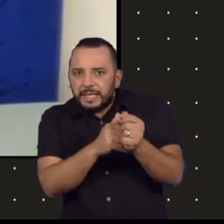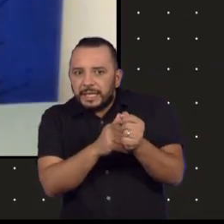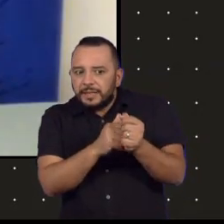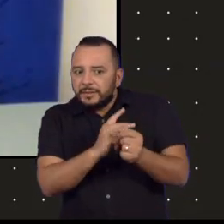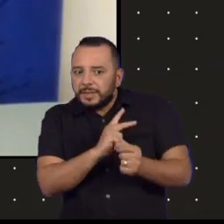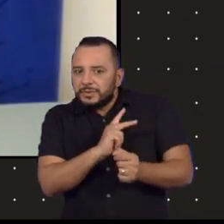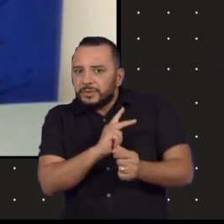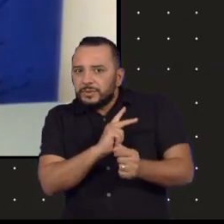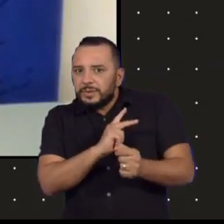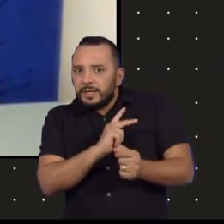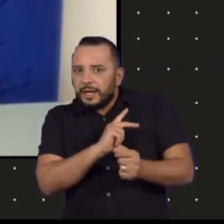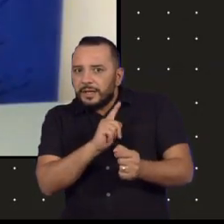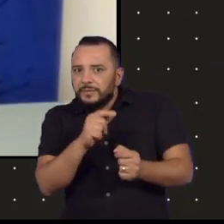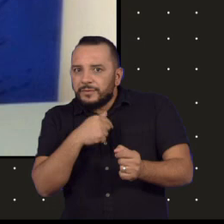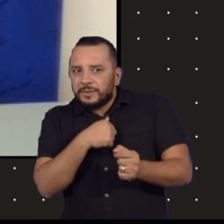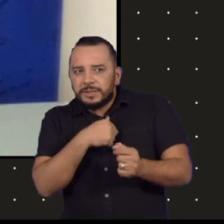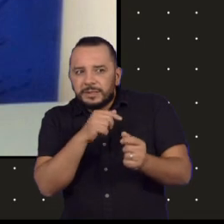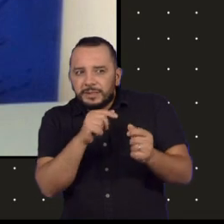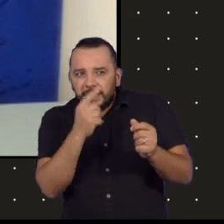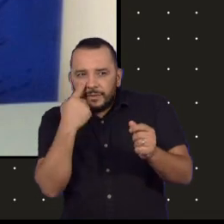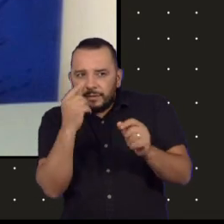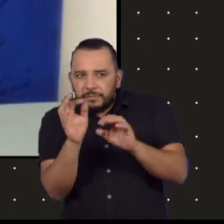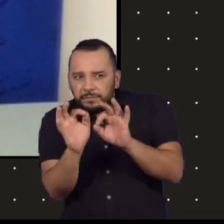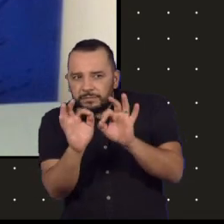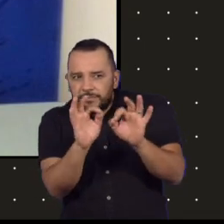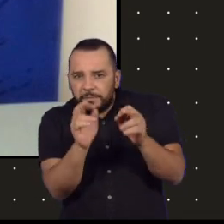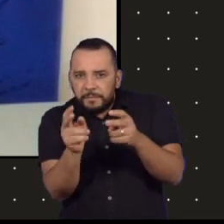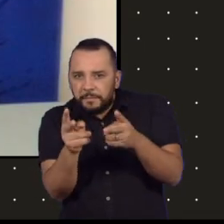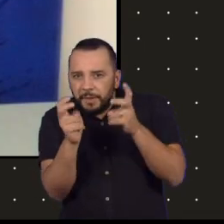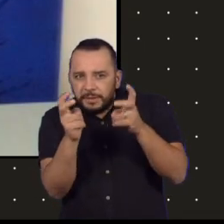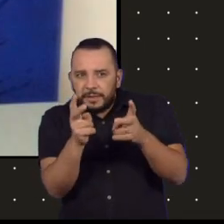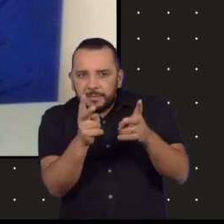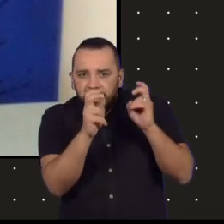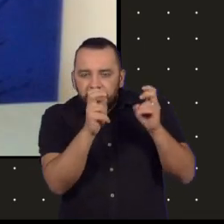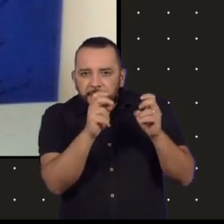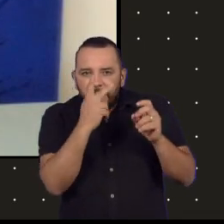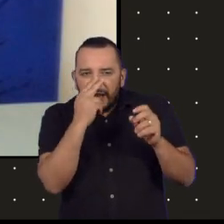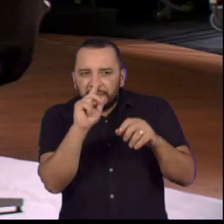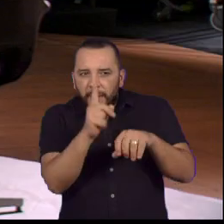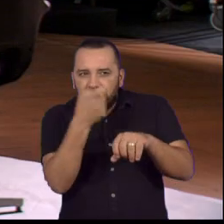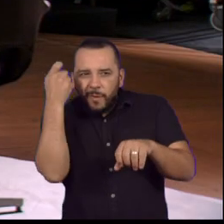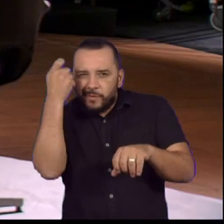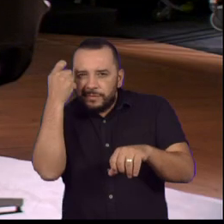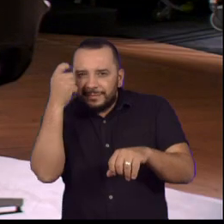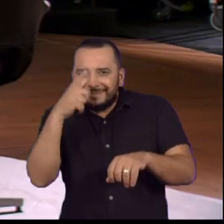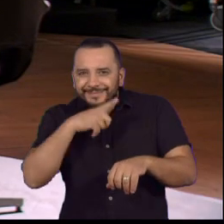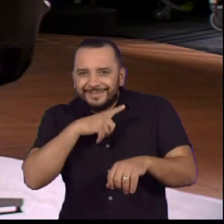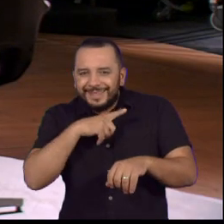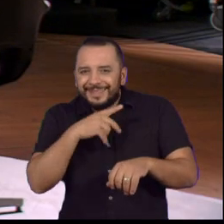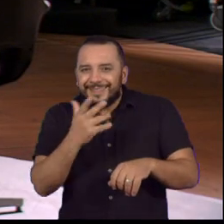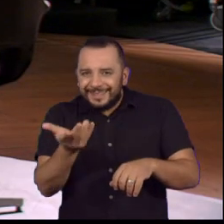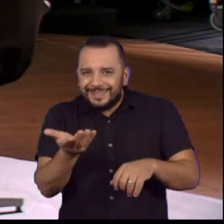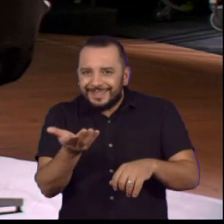que está na sombra, com o outro lado sempre,